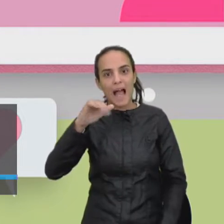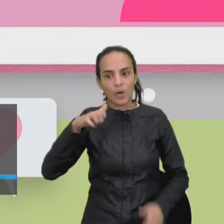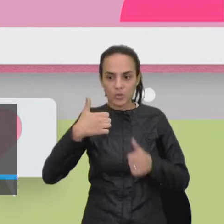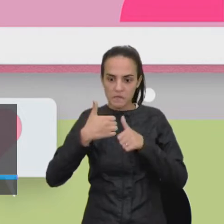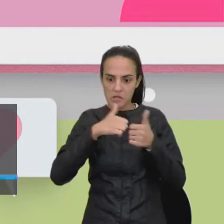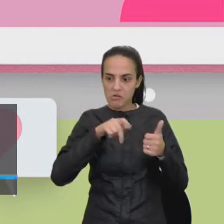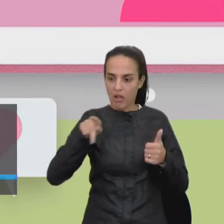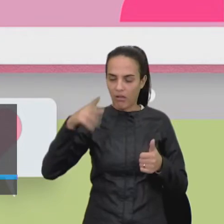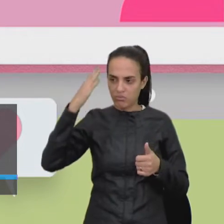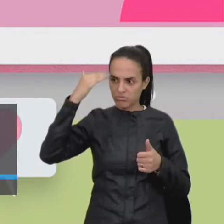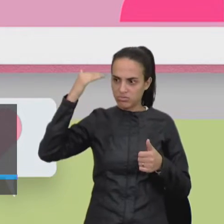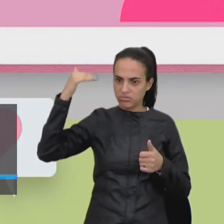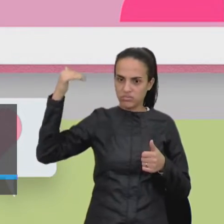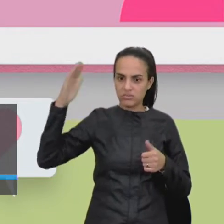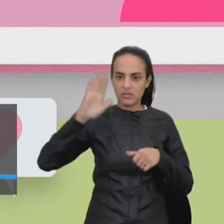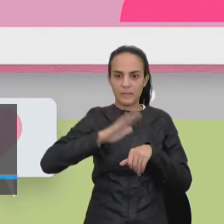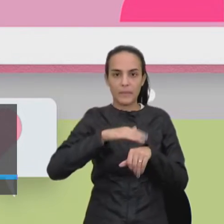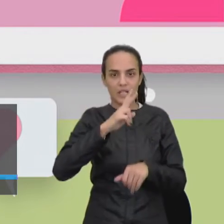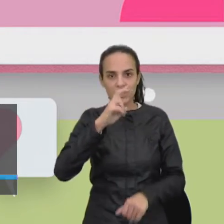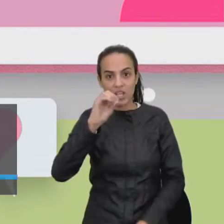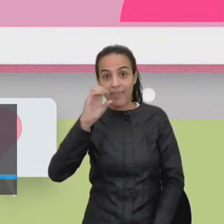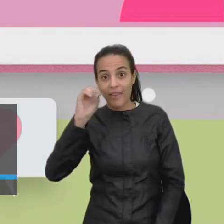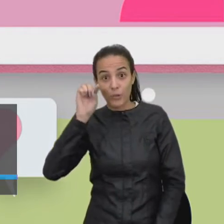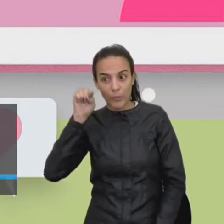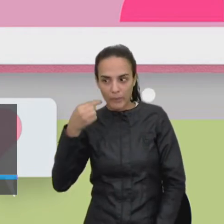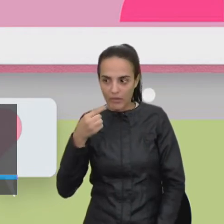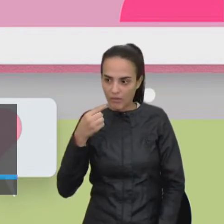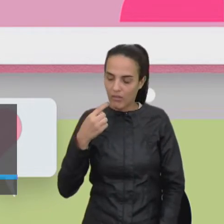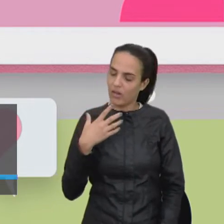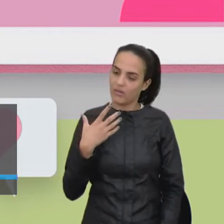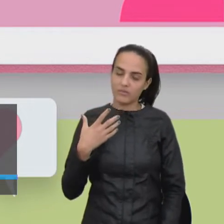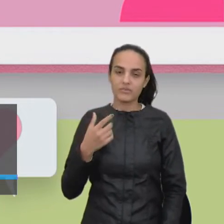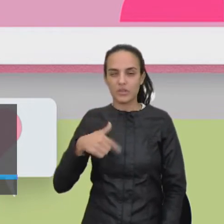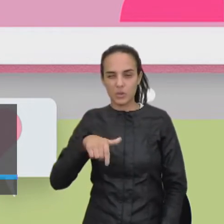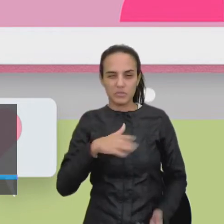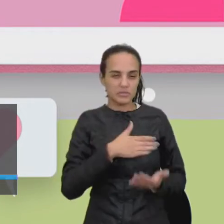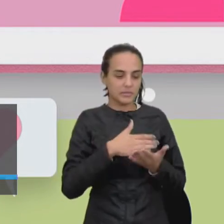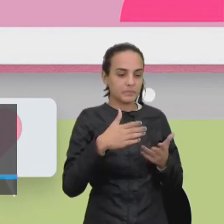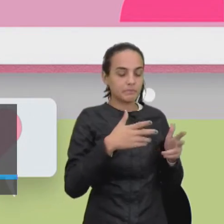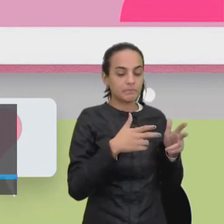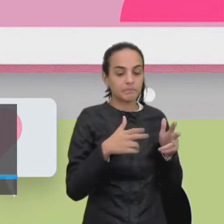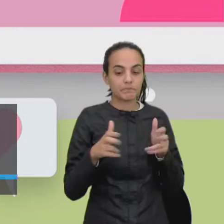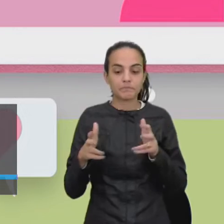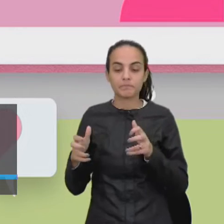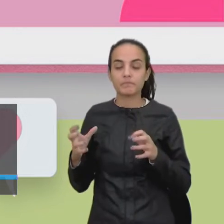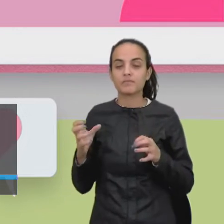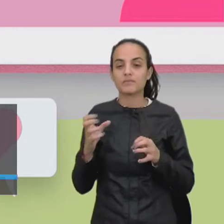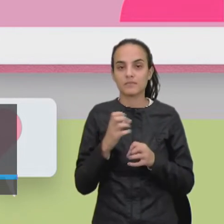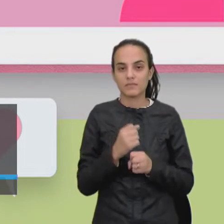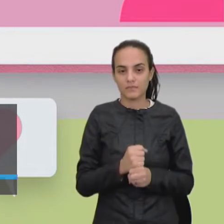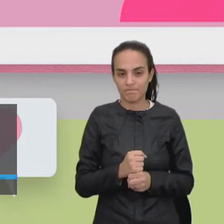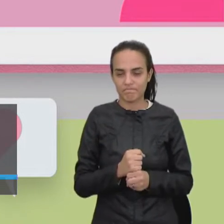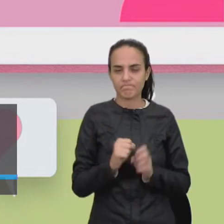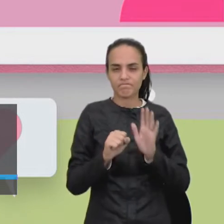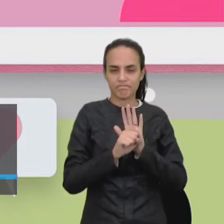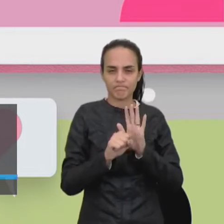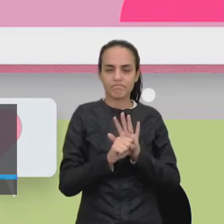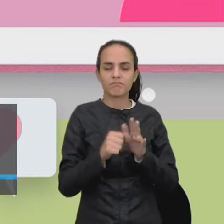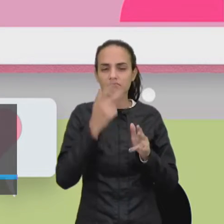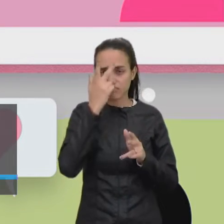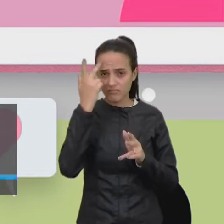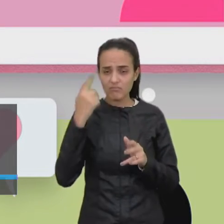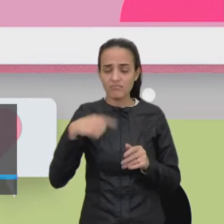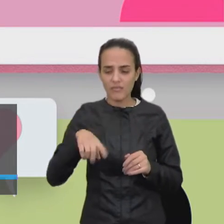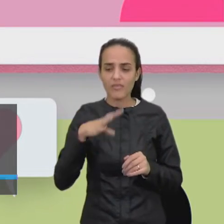macro-influenciadora. Já tem mais de 500k. Então a gente começa a perceber o quanto de alcance essas marcas e pessoas que a